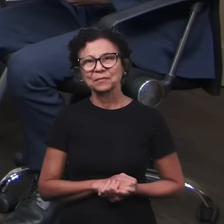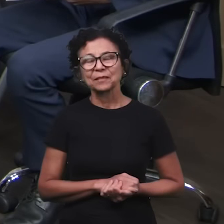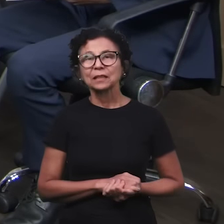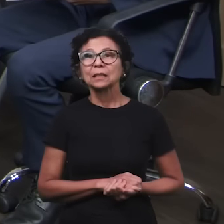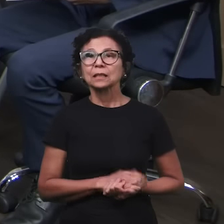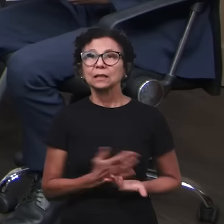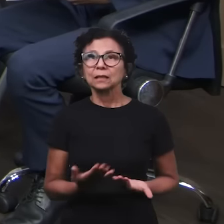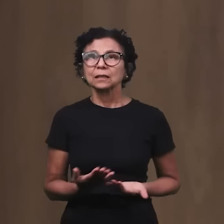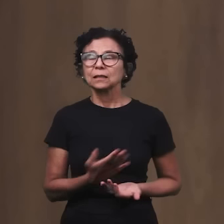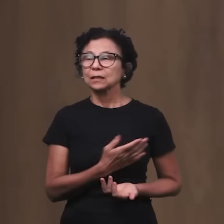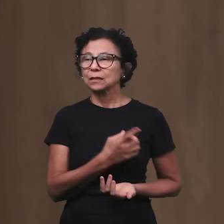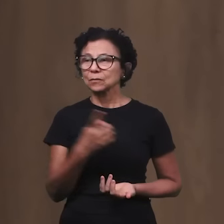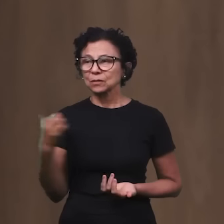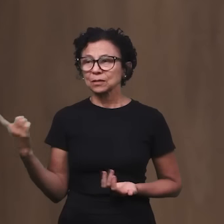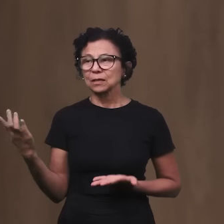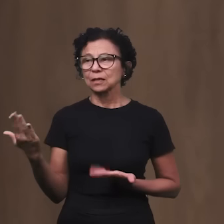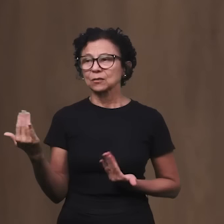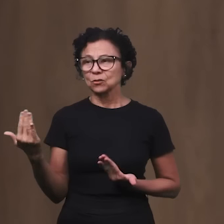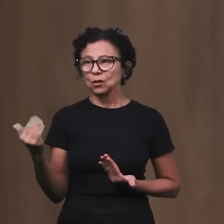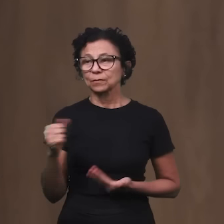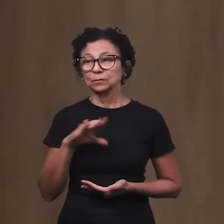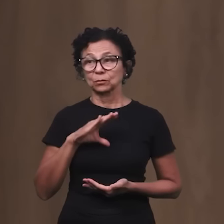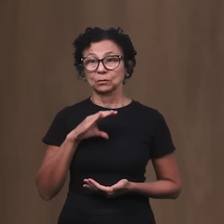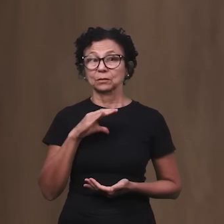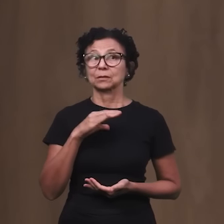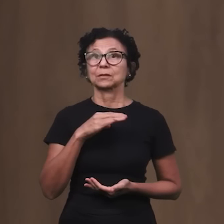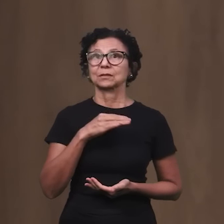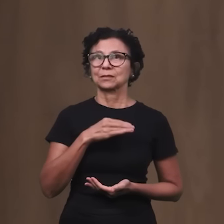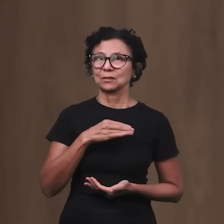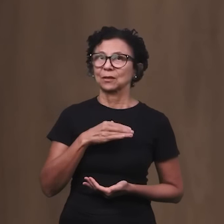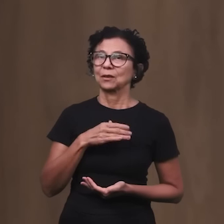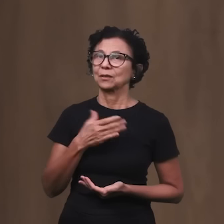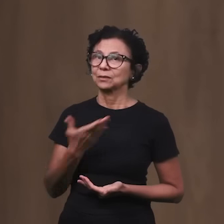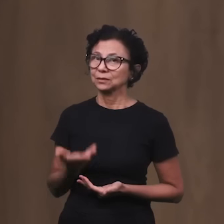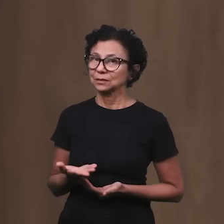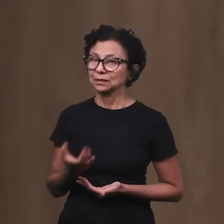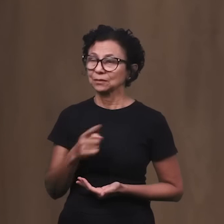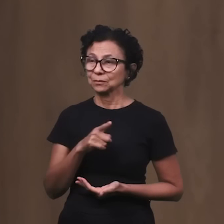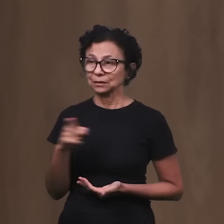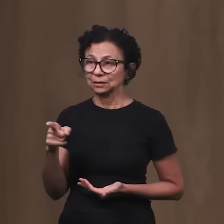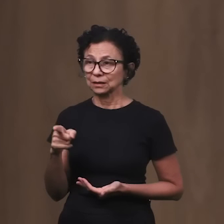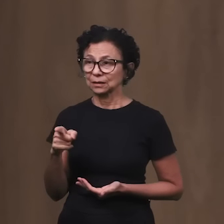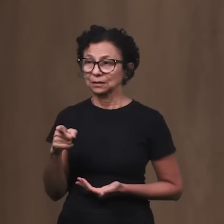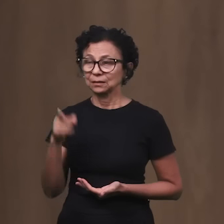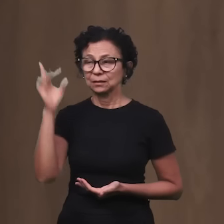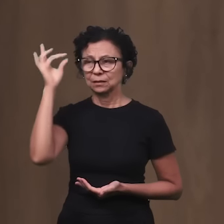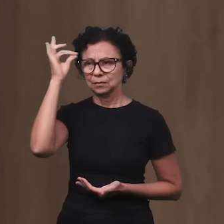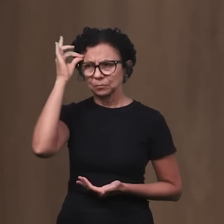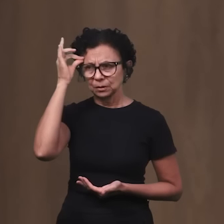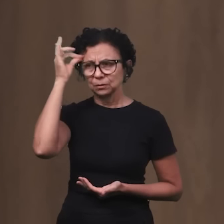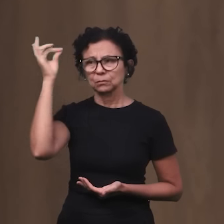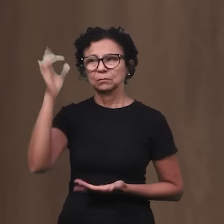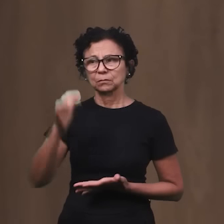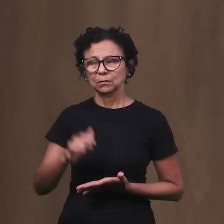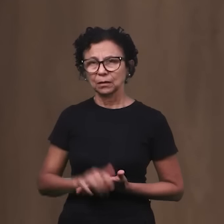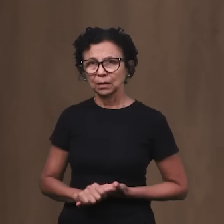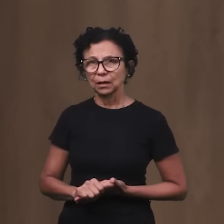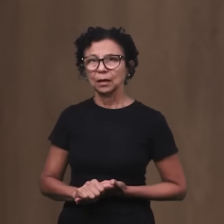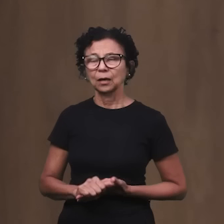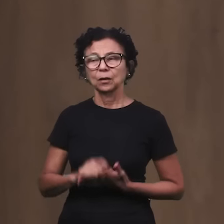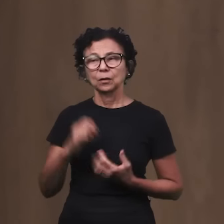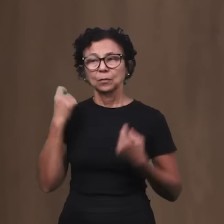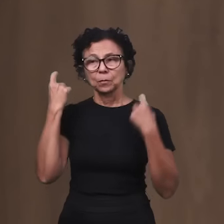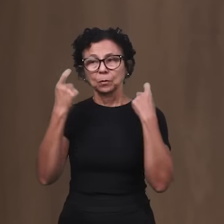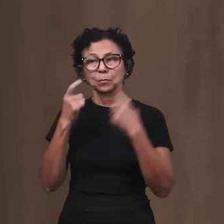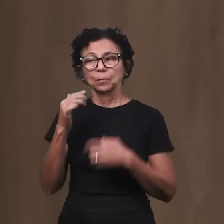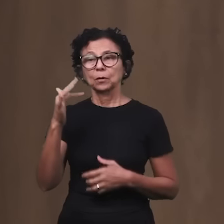a valentia de vocês jovens, sendo espirituais, galgando uma carreira,